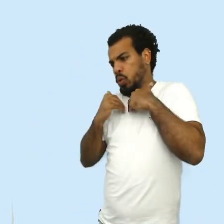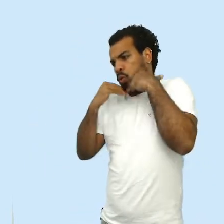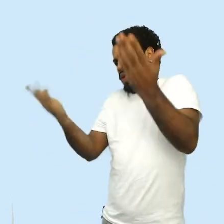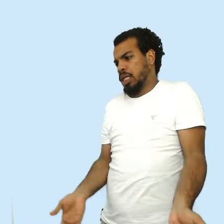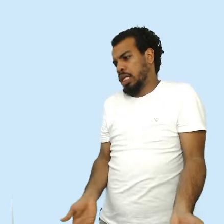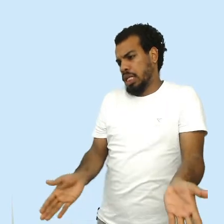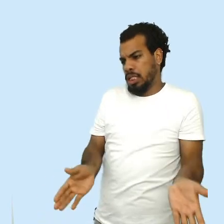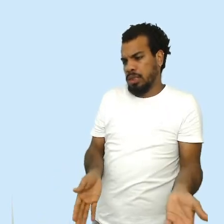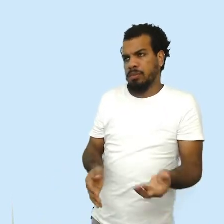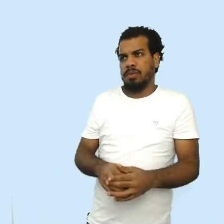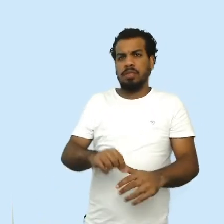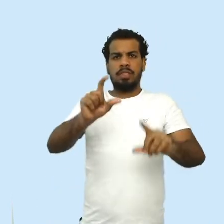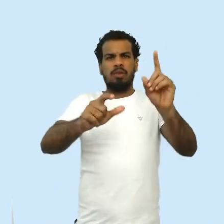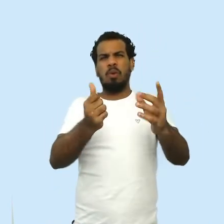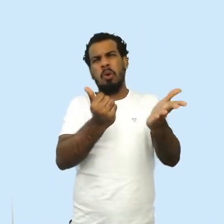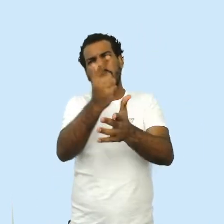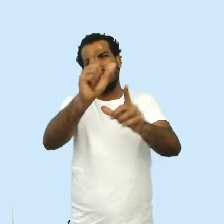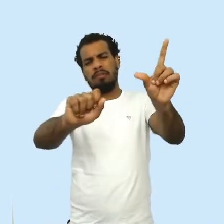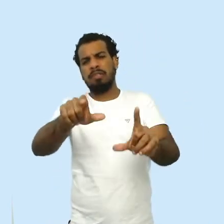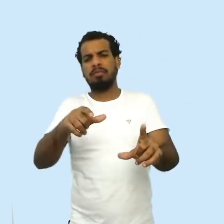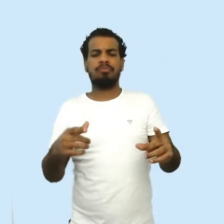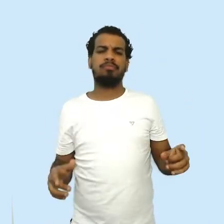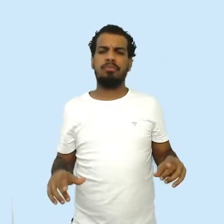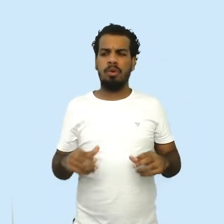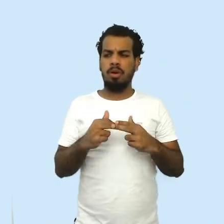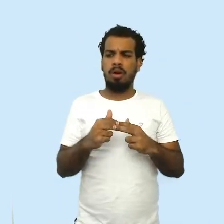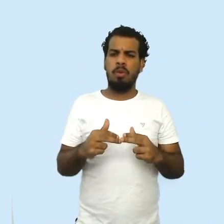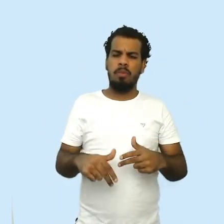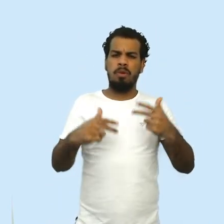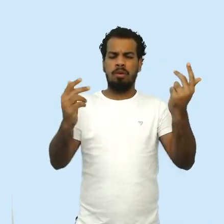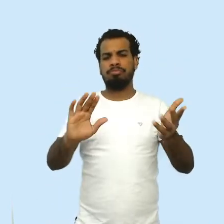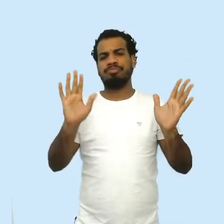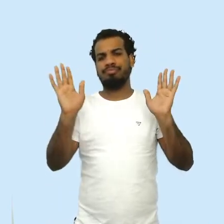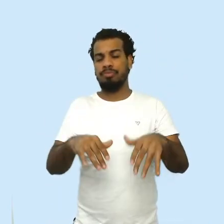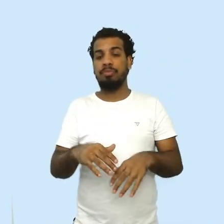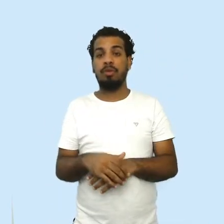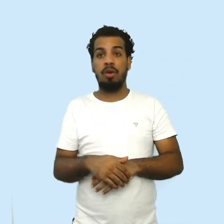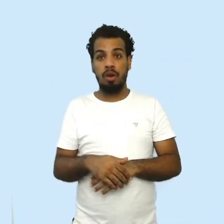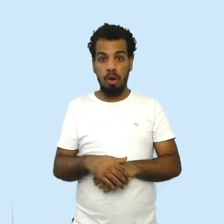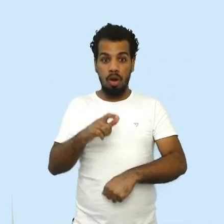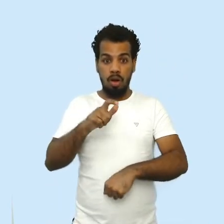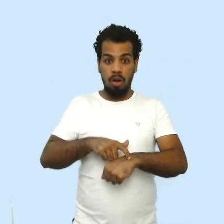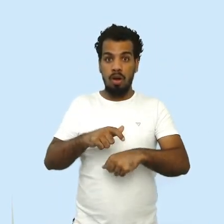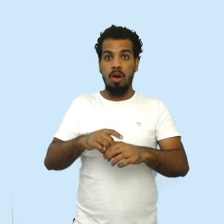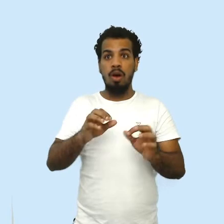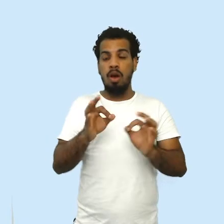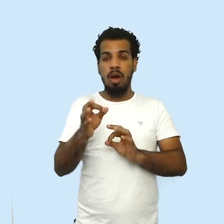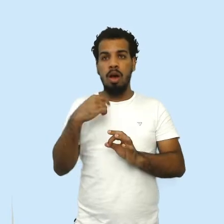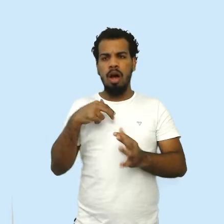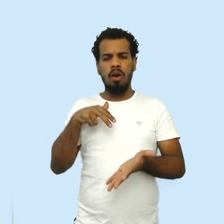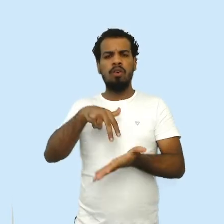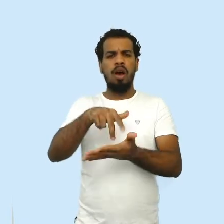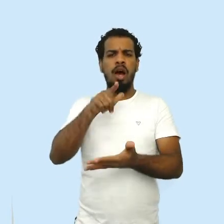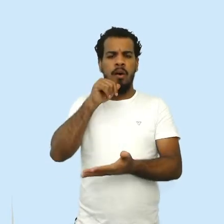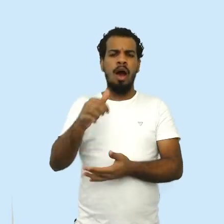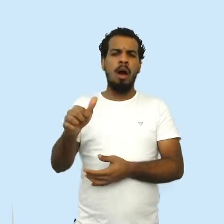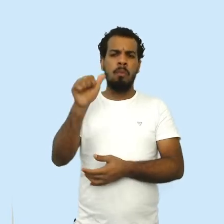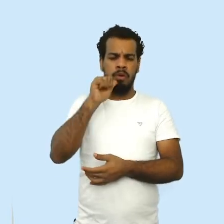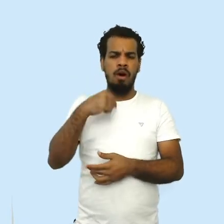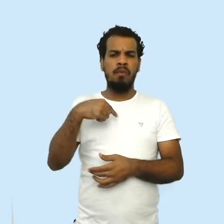compro nada do que aparece na televisão. Parece um monte de coisa ali. Muito pelo contrário. Quando chega na hora do comercial, eu me levanto para tomar água, vou ao